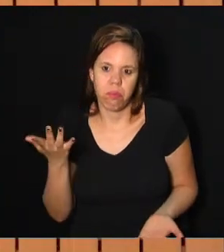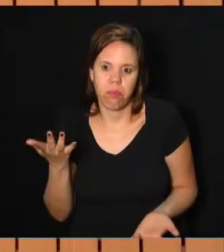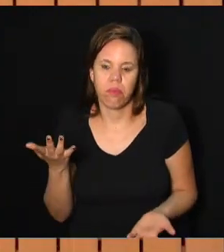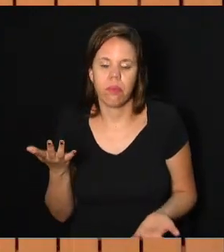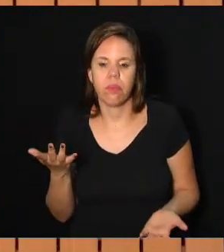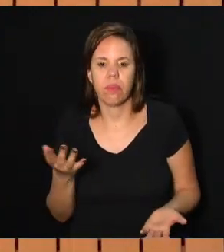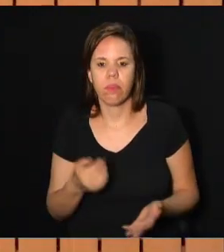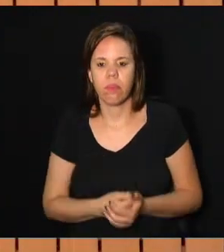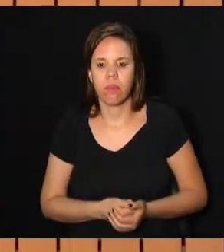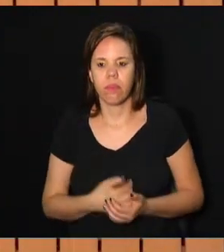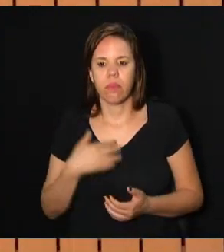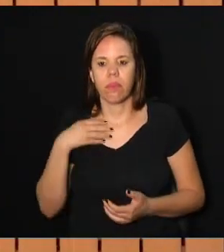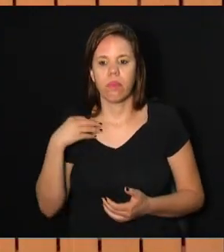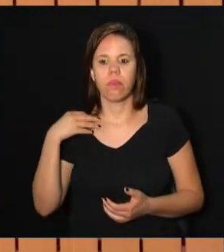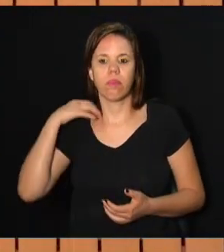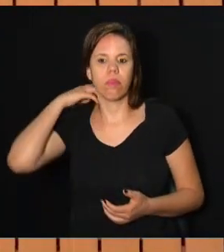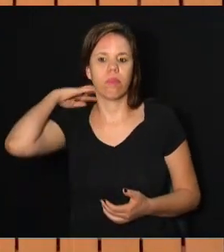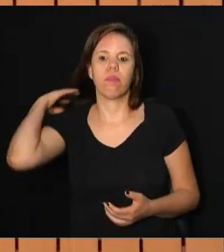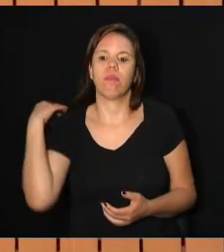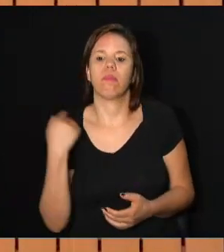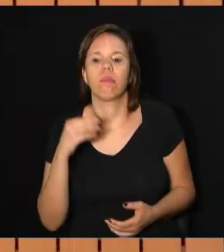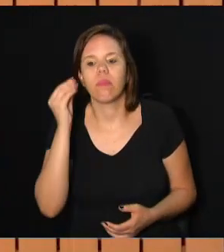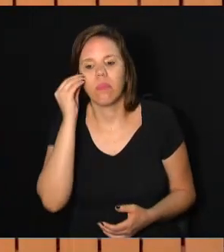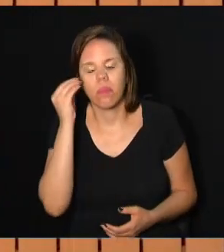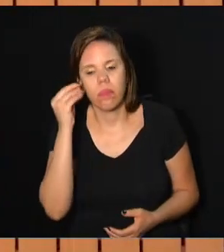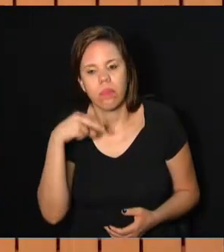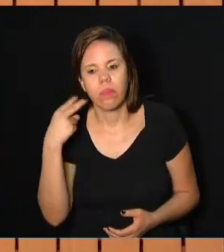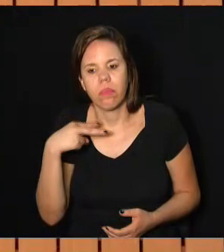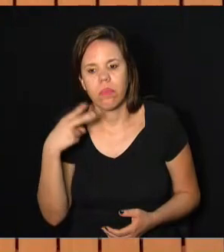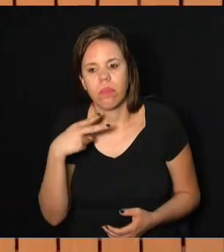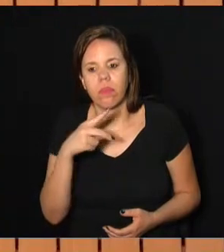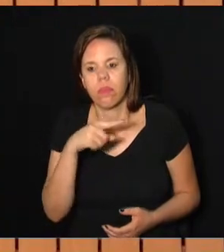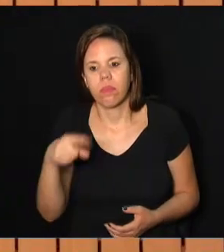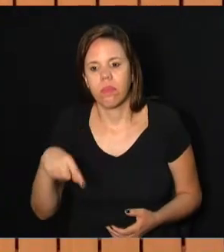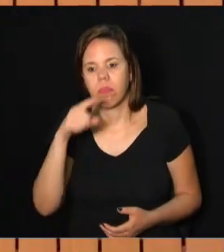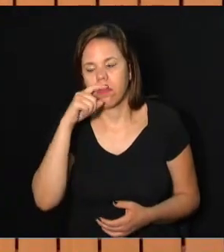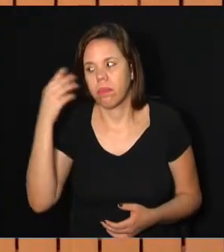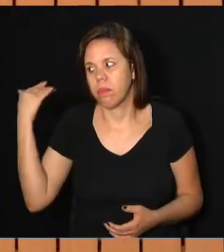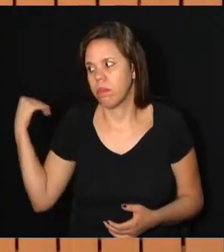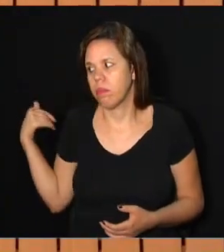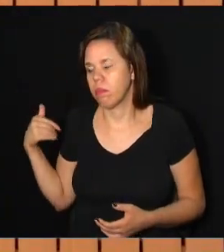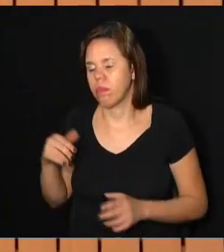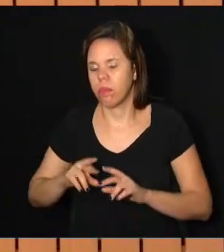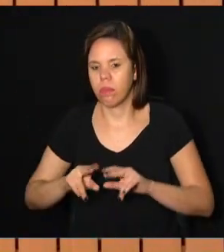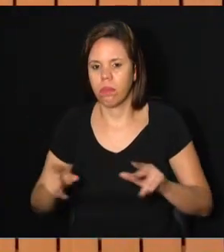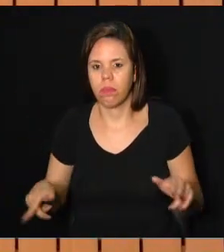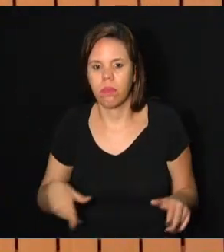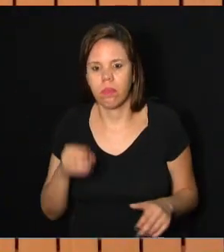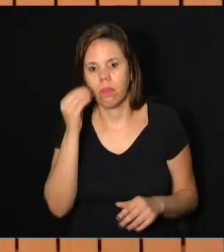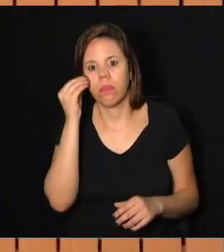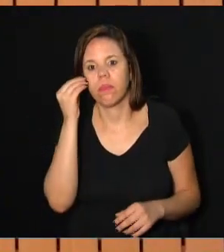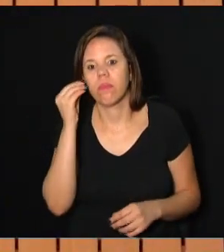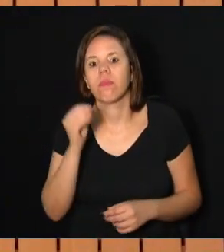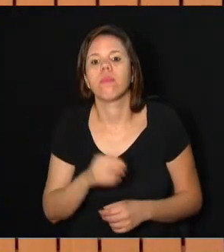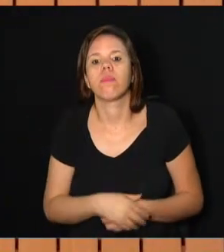uma tentativa, inclusive, acho que do vereador Zé Carlos, à época, entre outros, uma tentativa